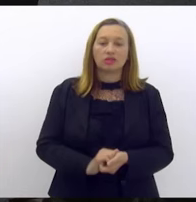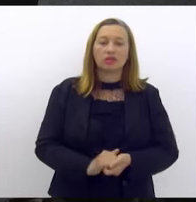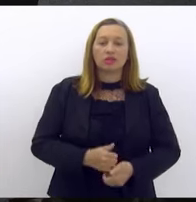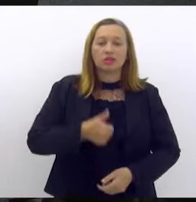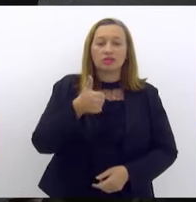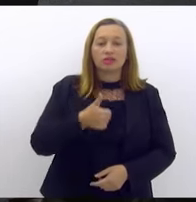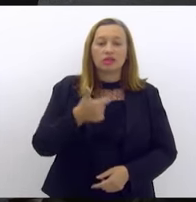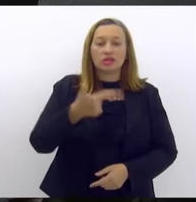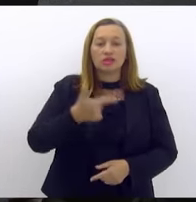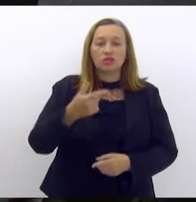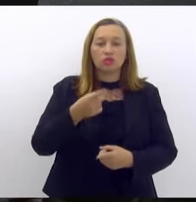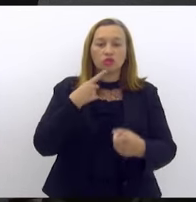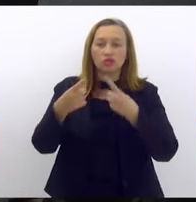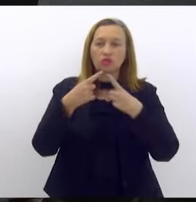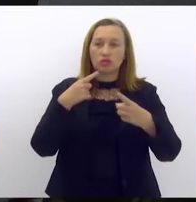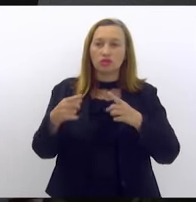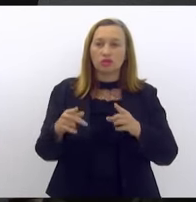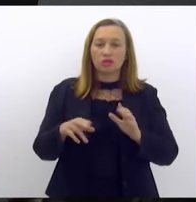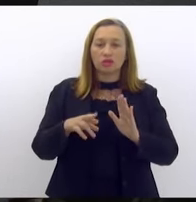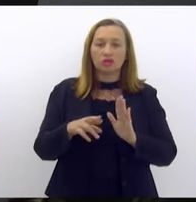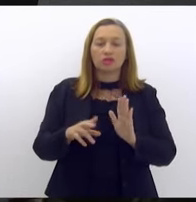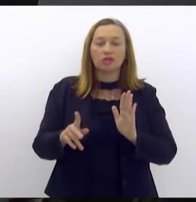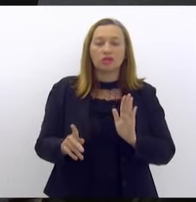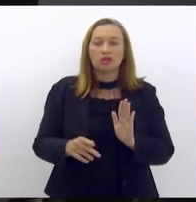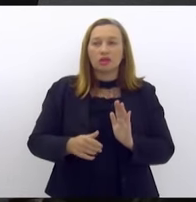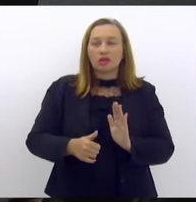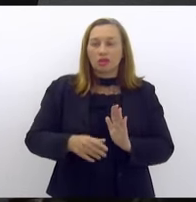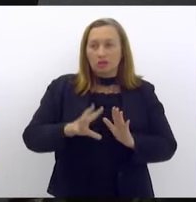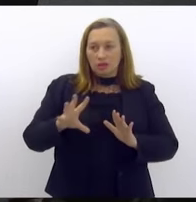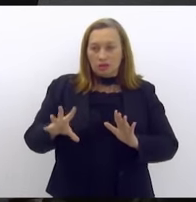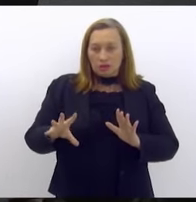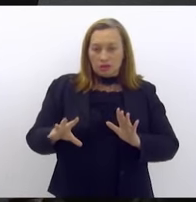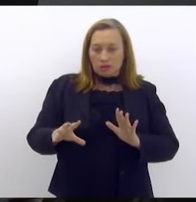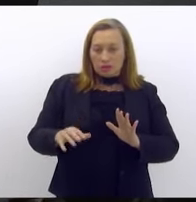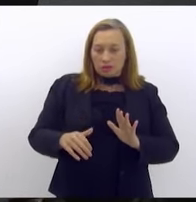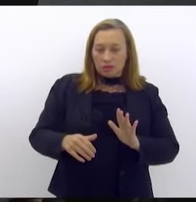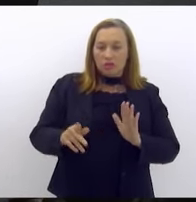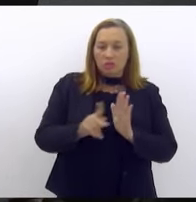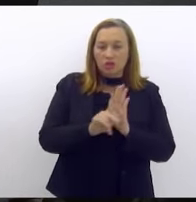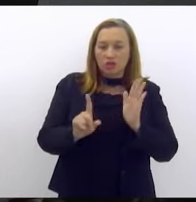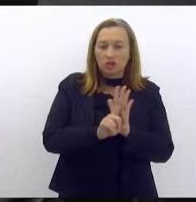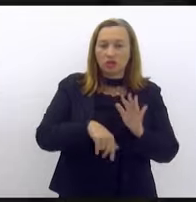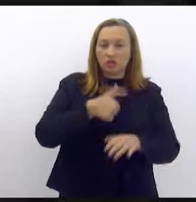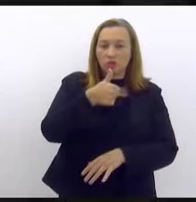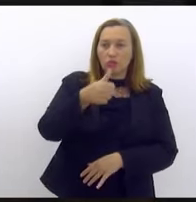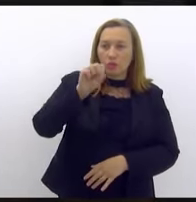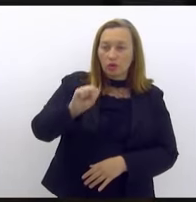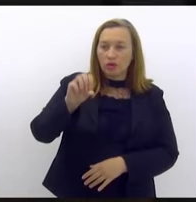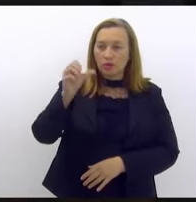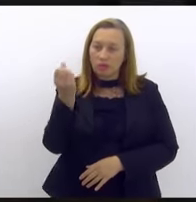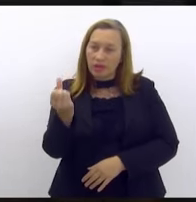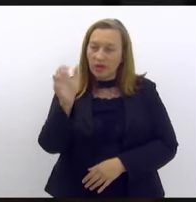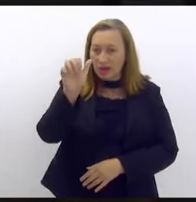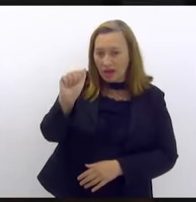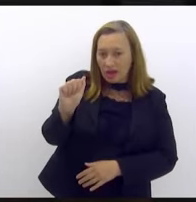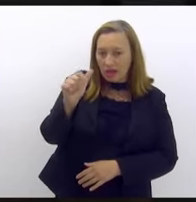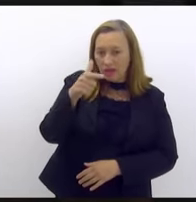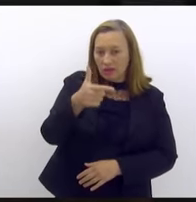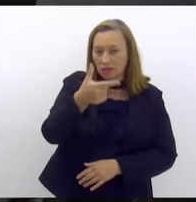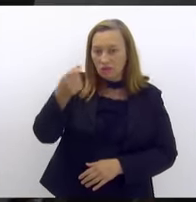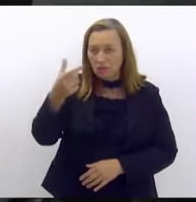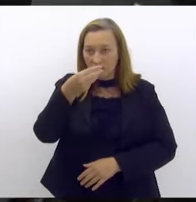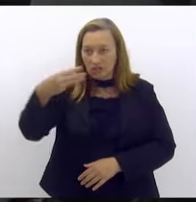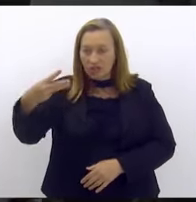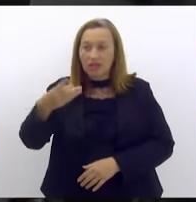tramitação ordinária, em segunda discussão, redação do vencido, assim emendada, projeto de lei número 186-A, de autoria